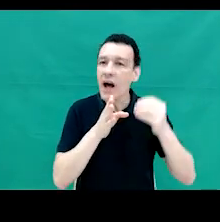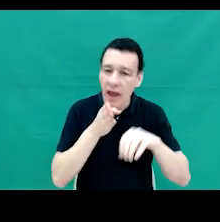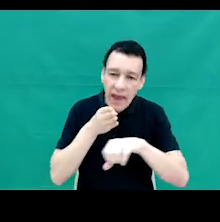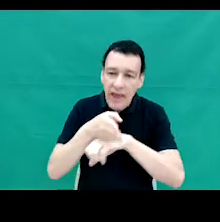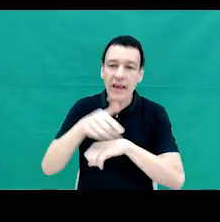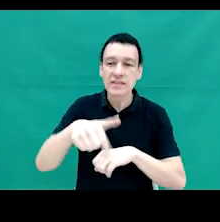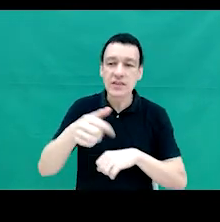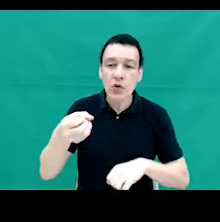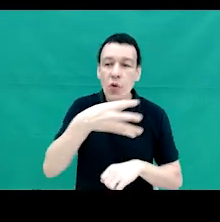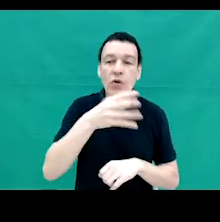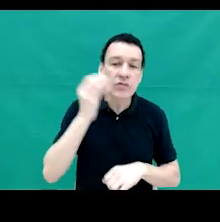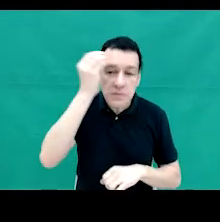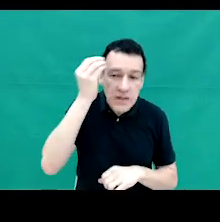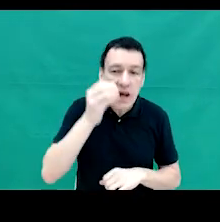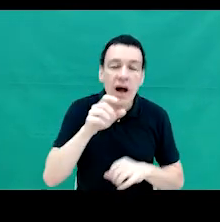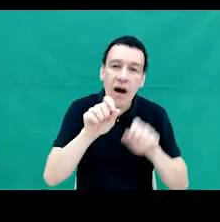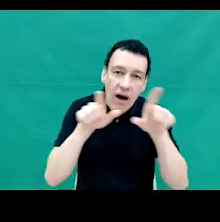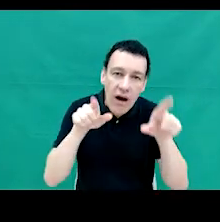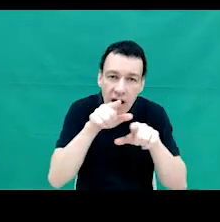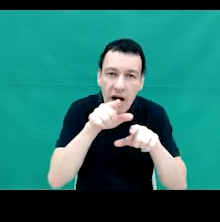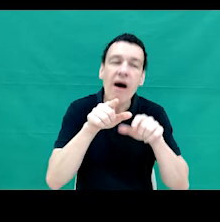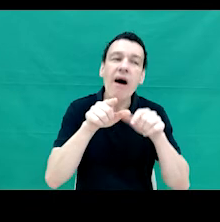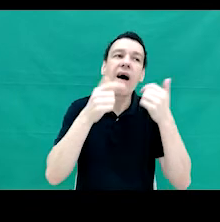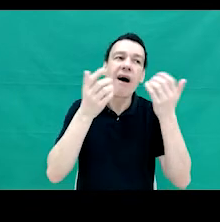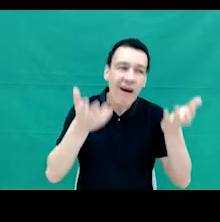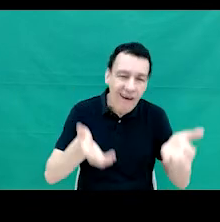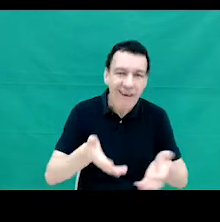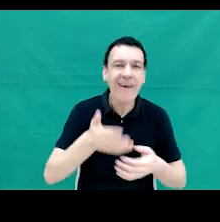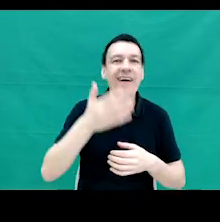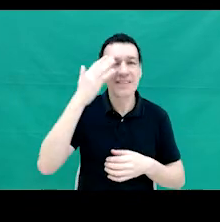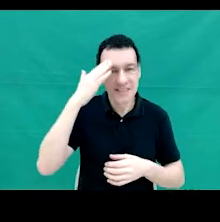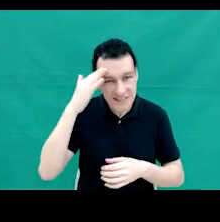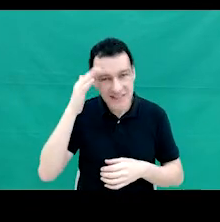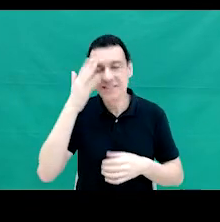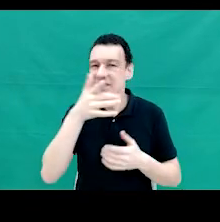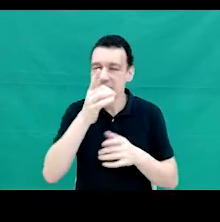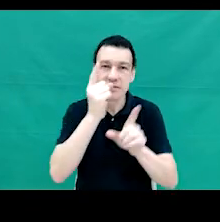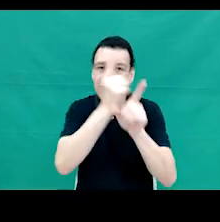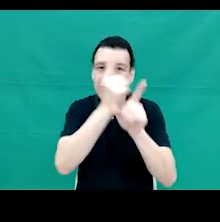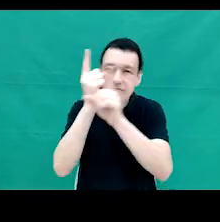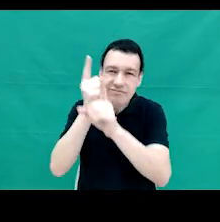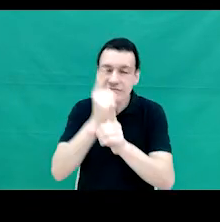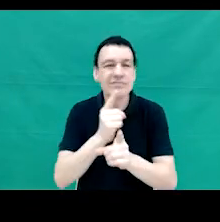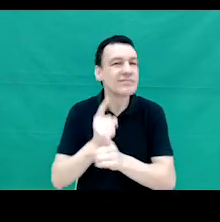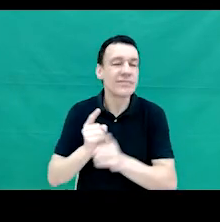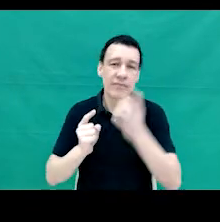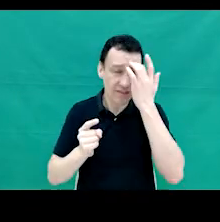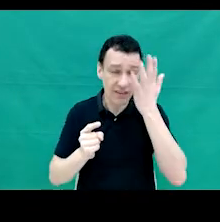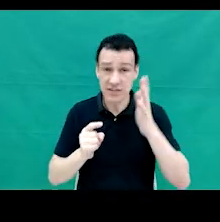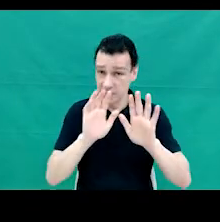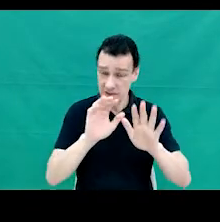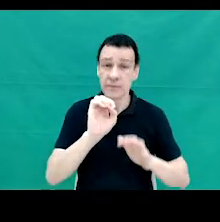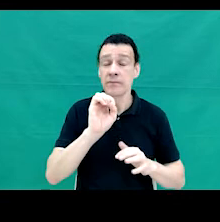grupo ali de ícones específicos para realizar uma determinada ação, não faz muito